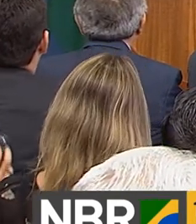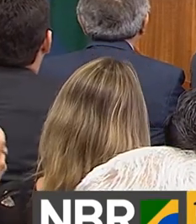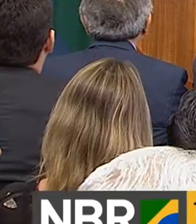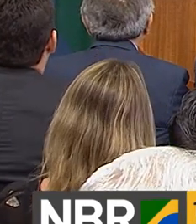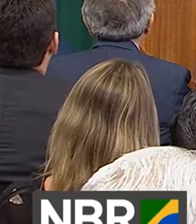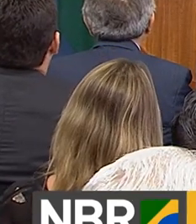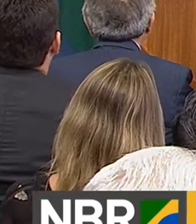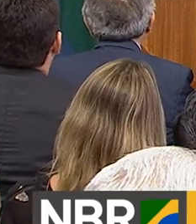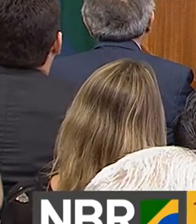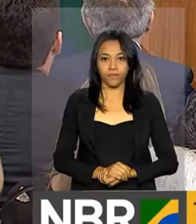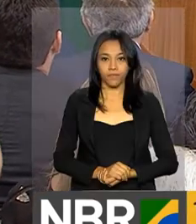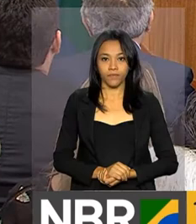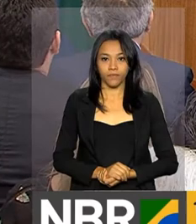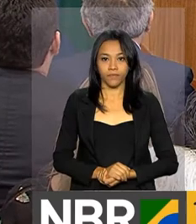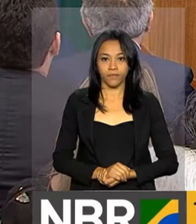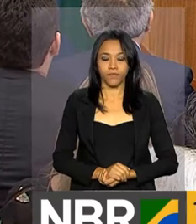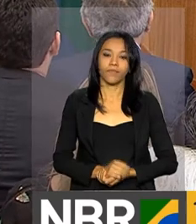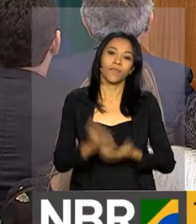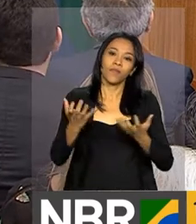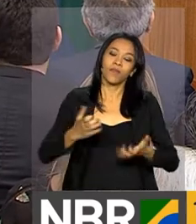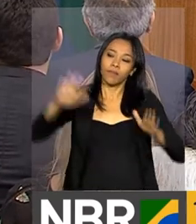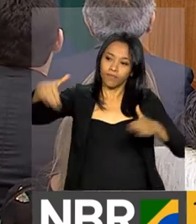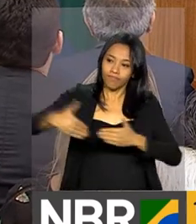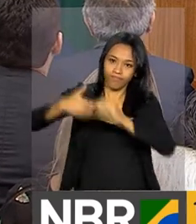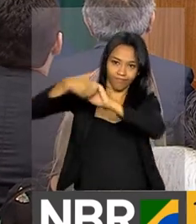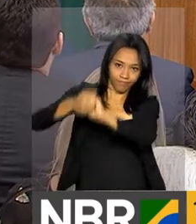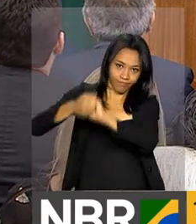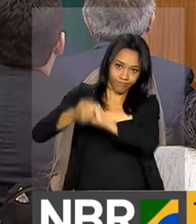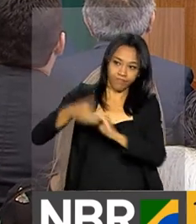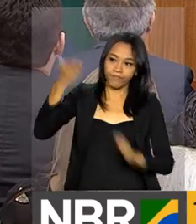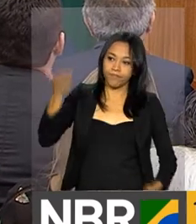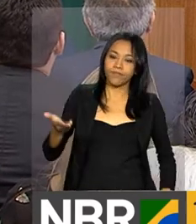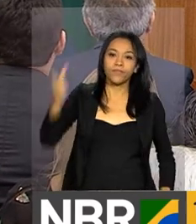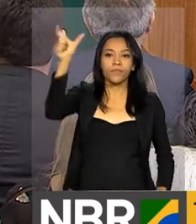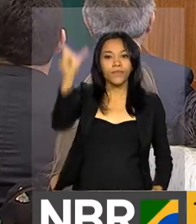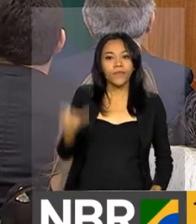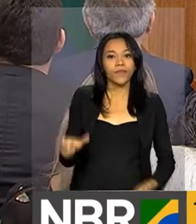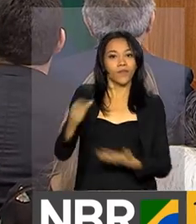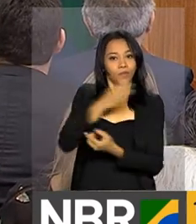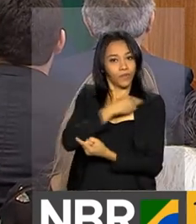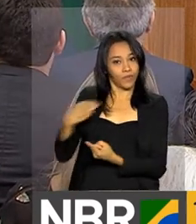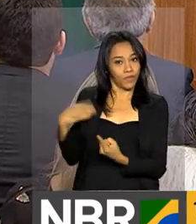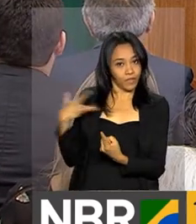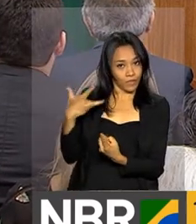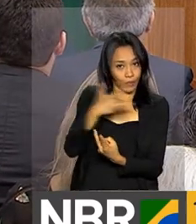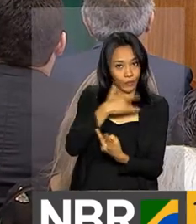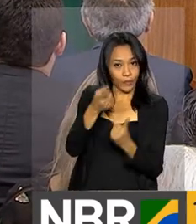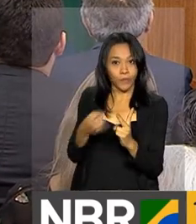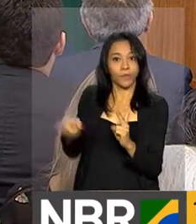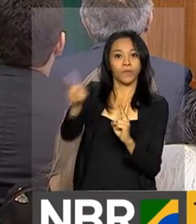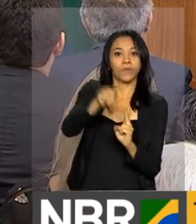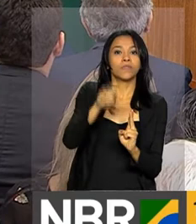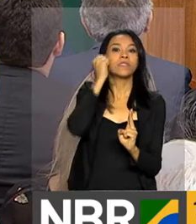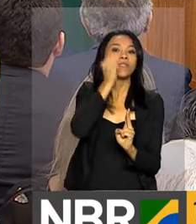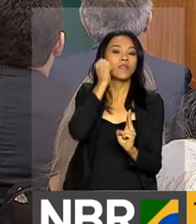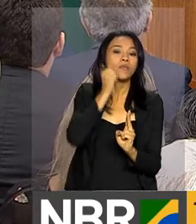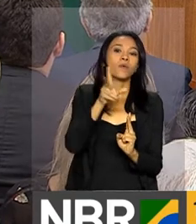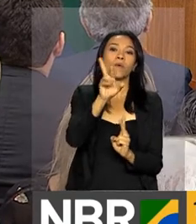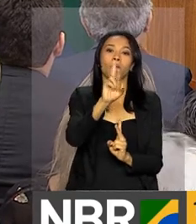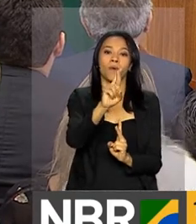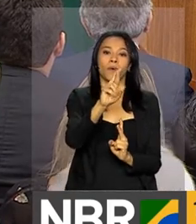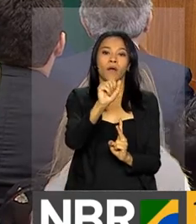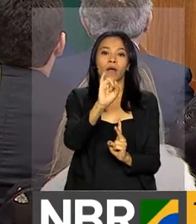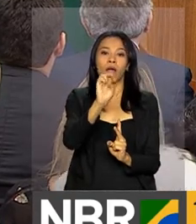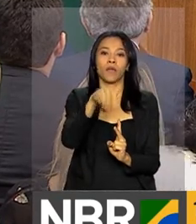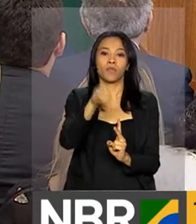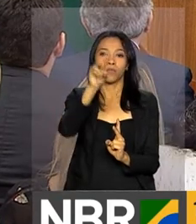Quero cumprimentar o prezado amigo Ricardo Barros, ministro da Saúde, o senador Raimundo Lira, representando o Senado